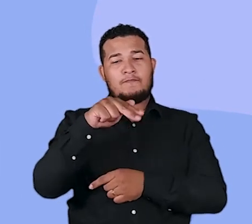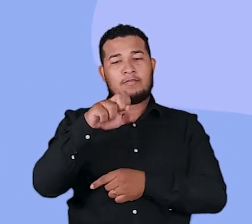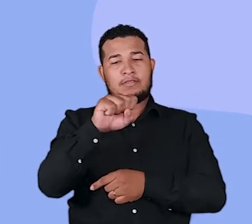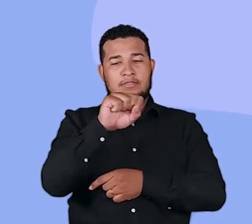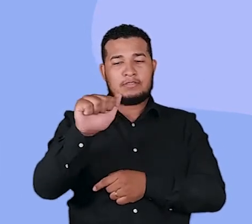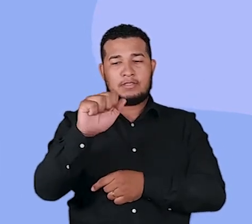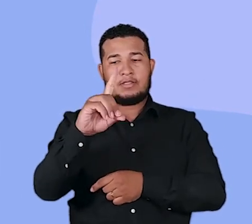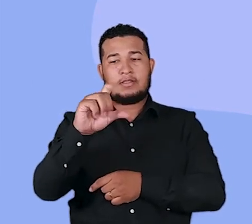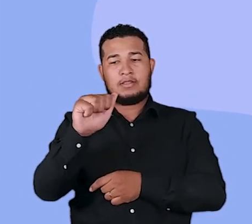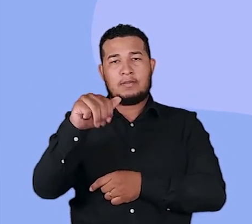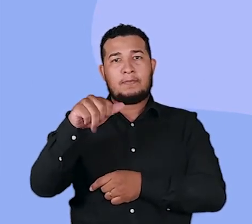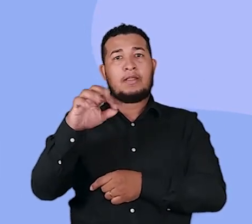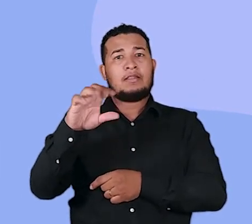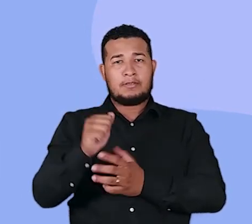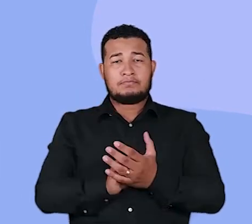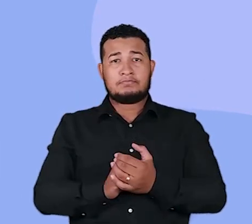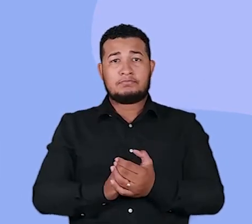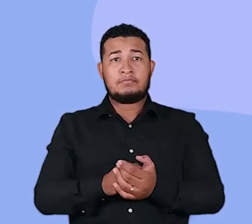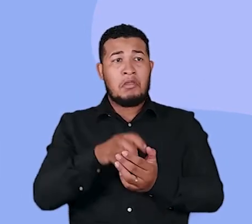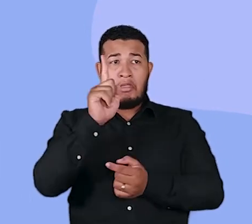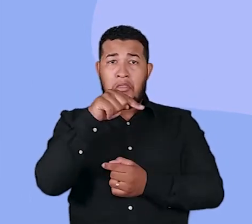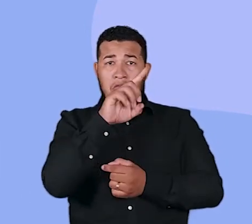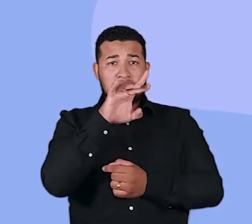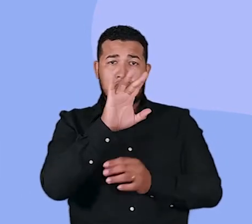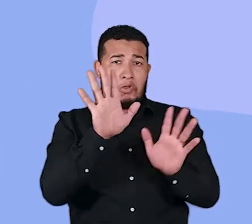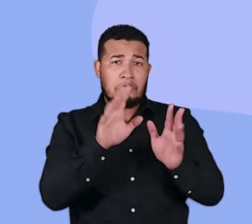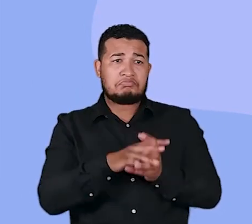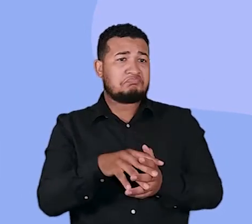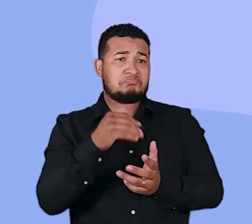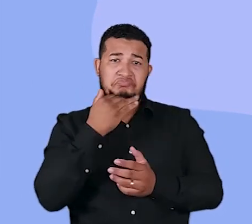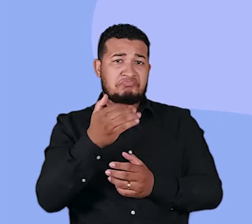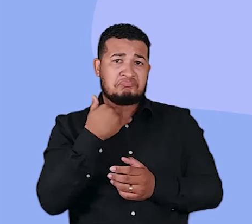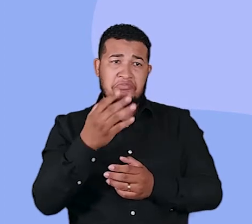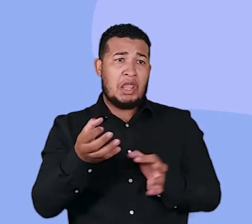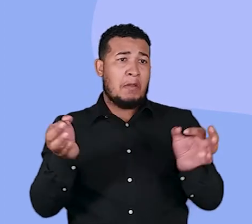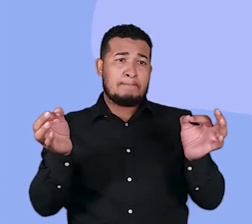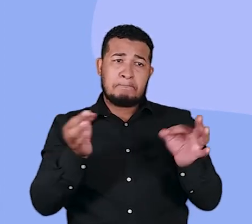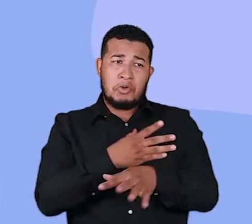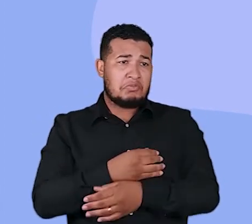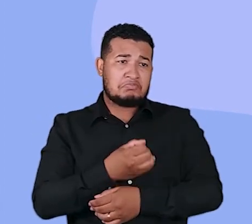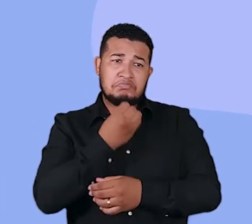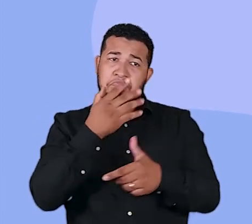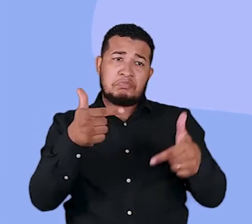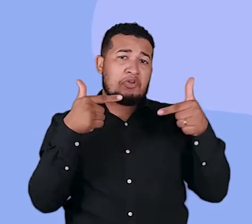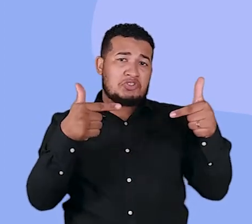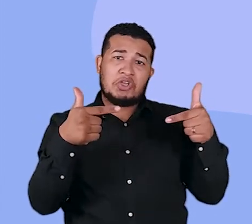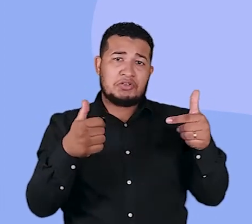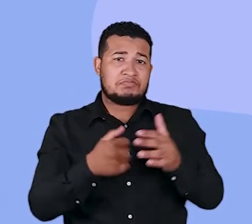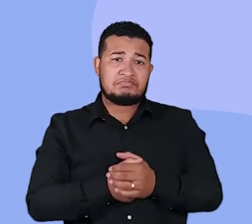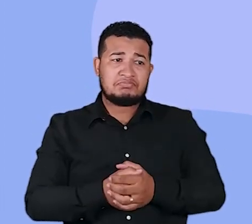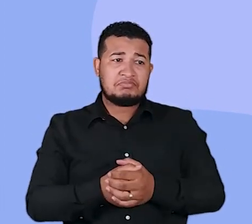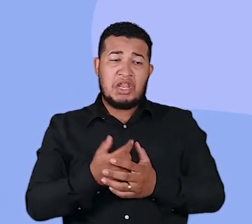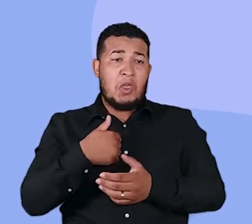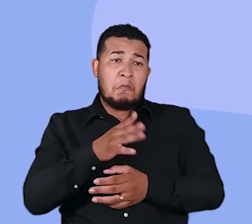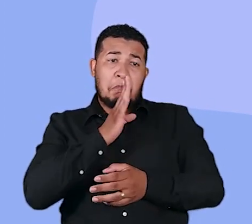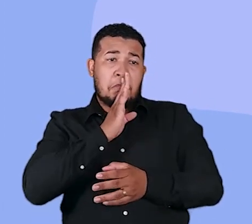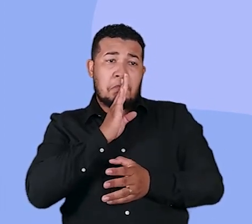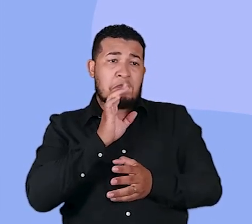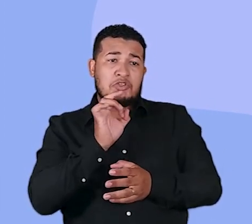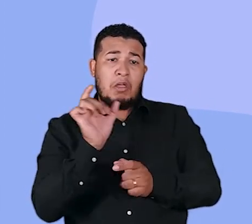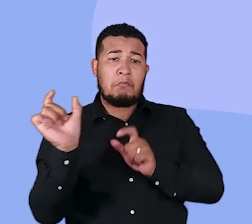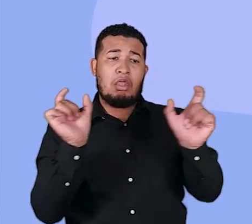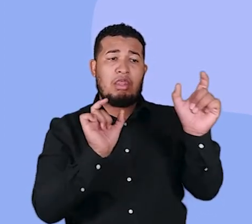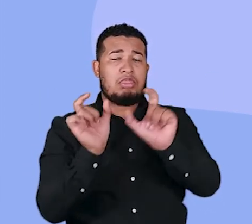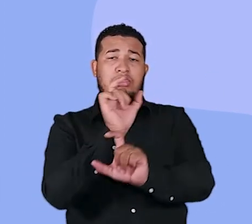da Mata que fala assim: é só isso, não tem mais jeito, acabou, boa sorte. Não tenho o que